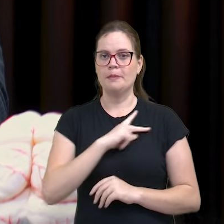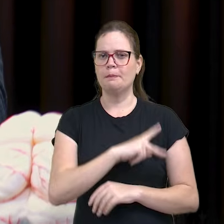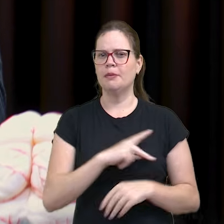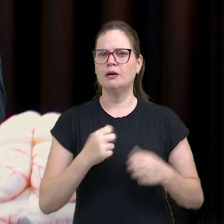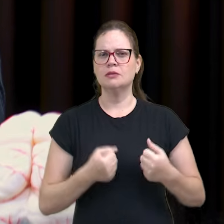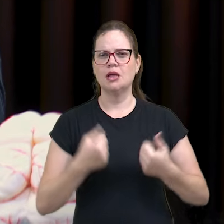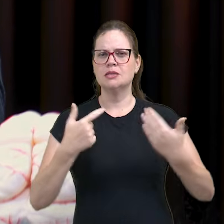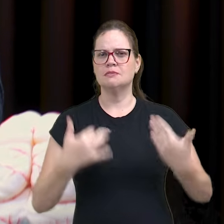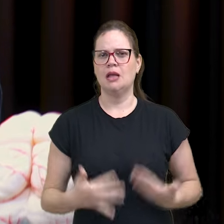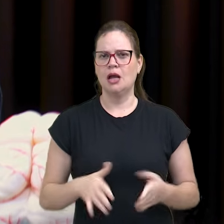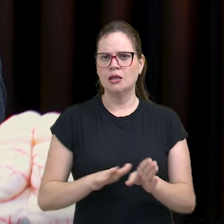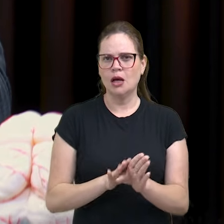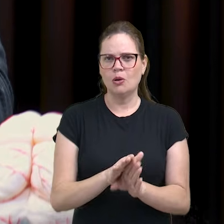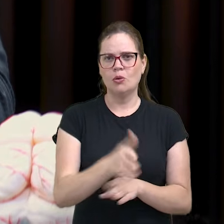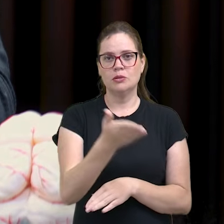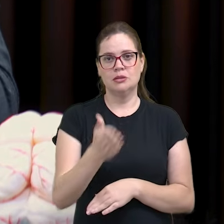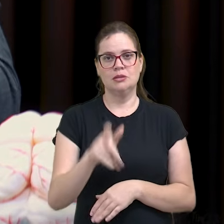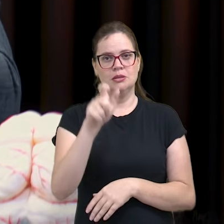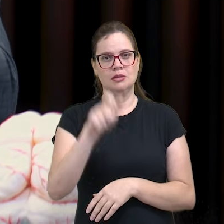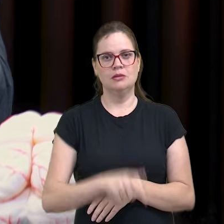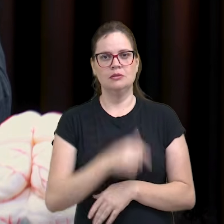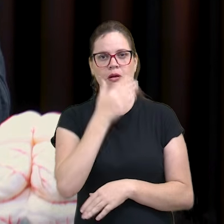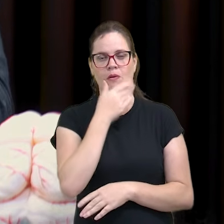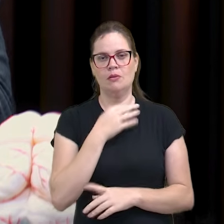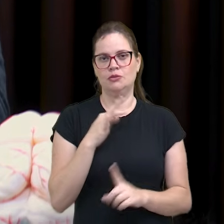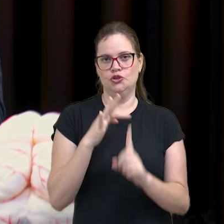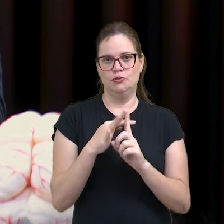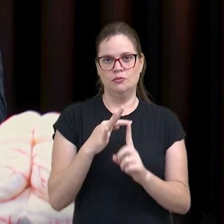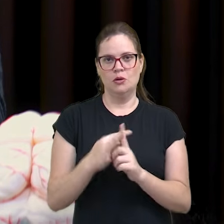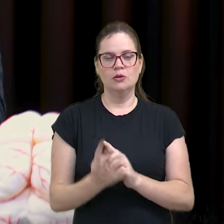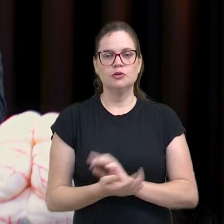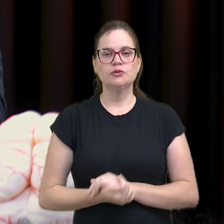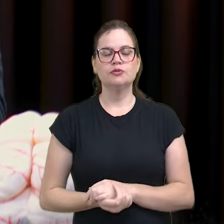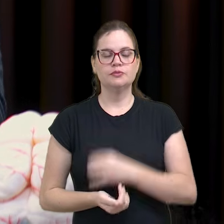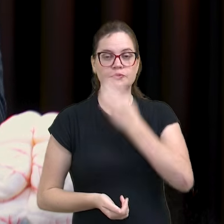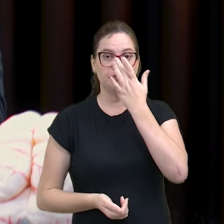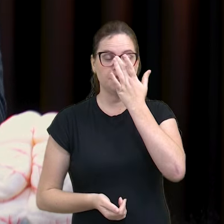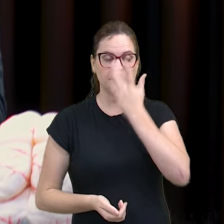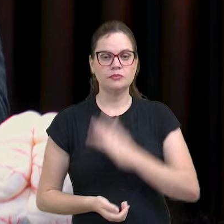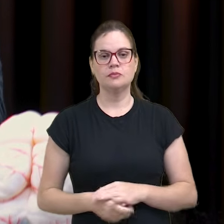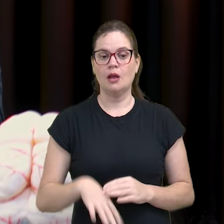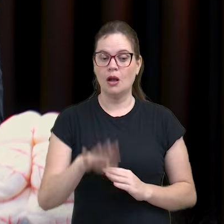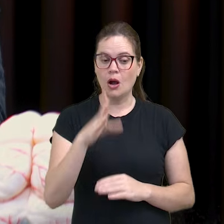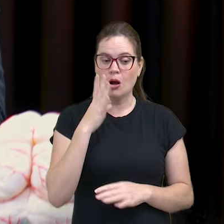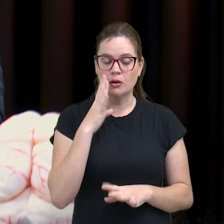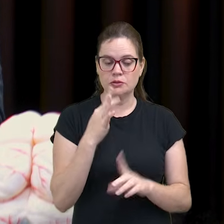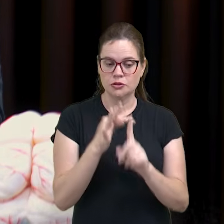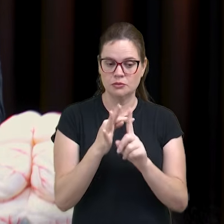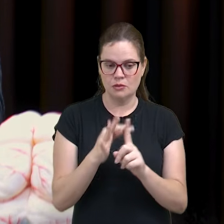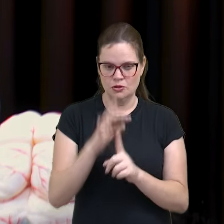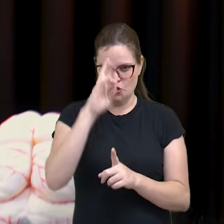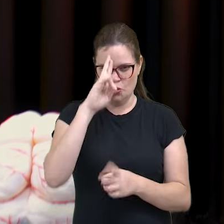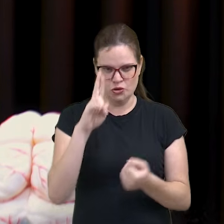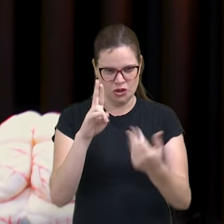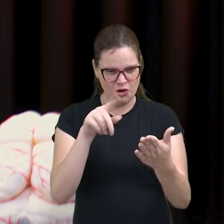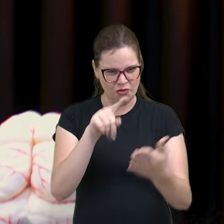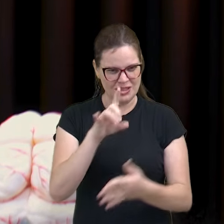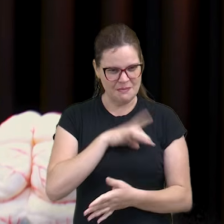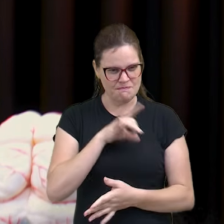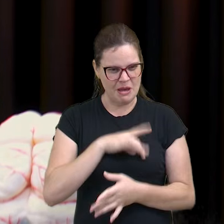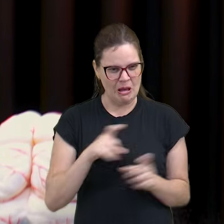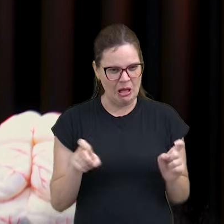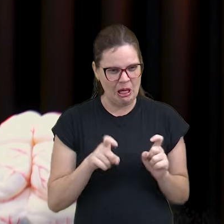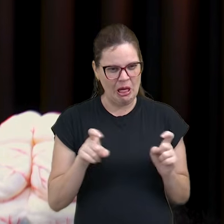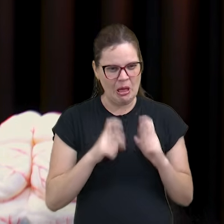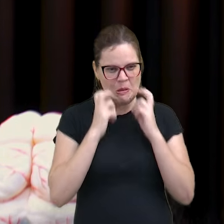temor, o que o Senhor está dizendo aqui, o que Paulo está dizendo através, por revelação do Espírito Santo a Timóteo, ele está